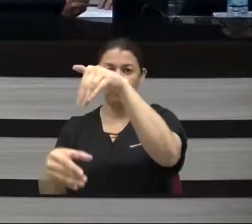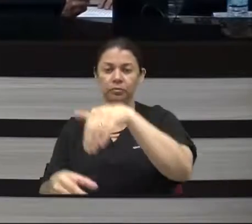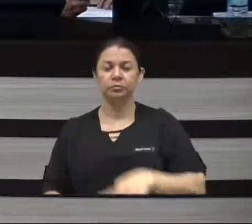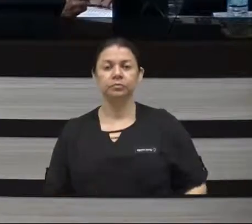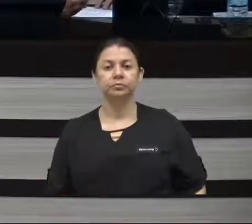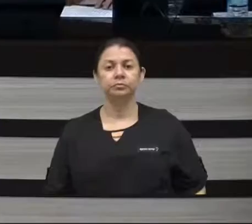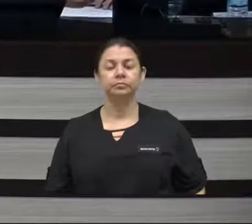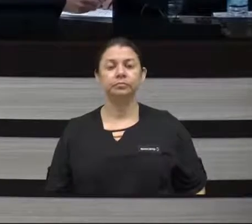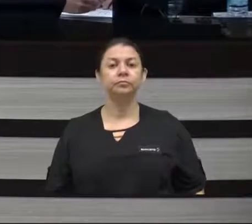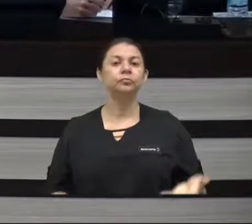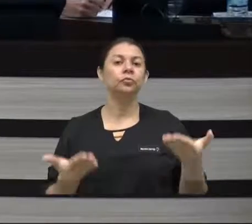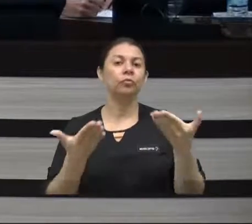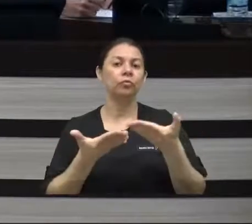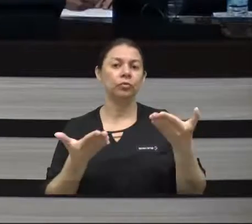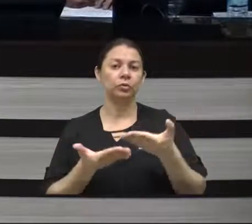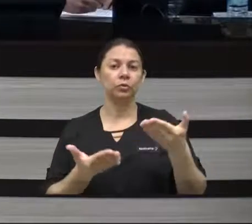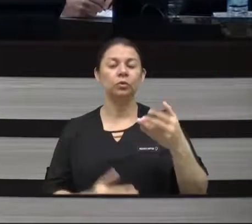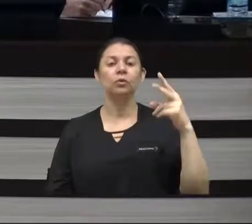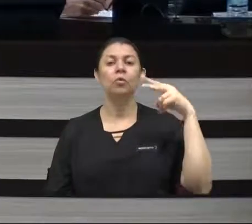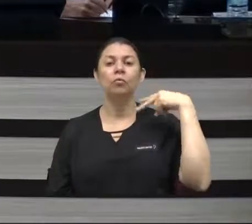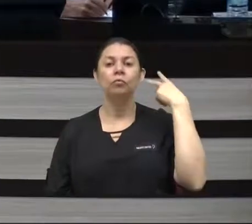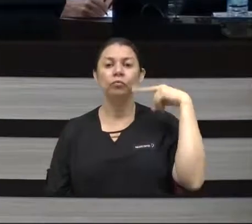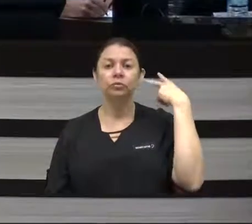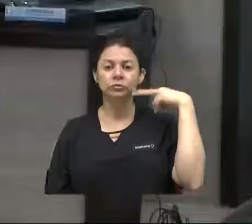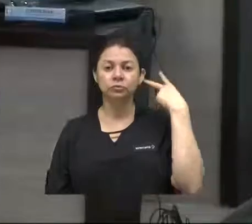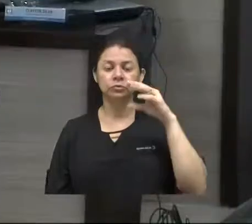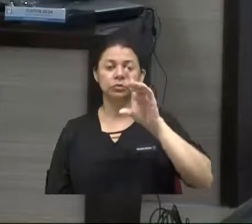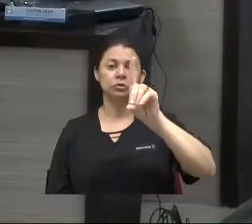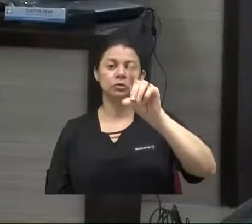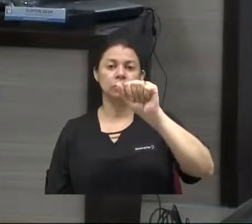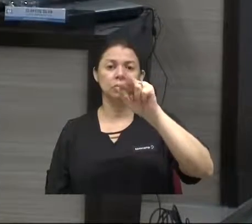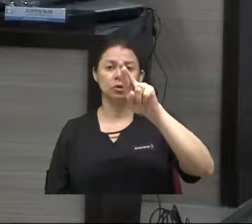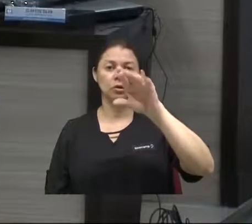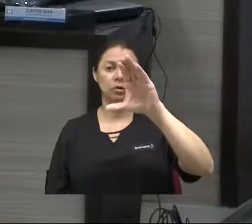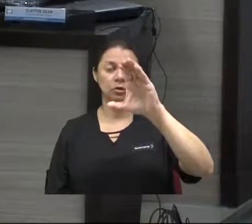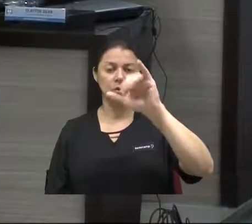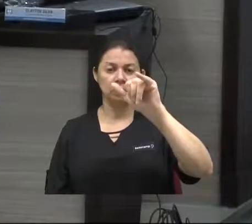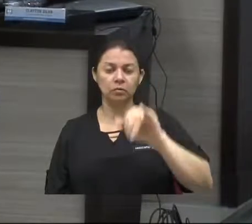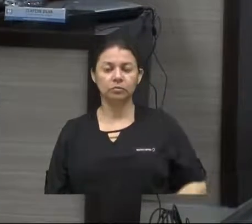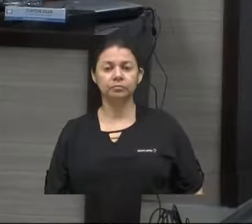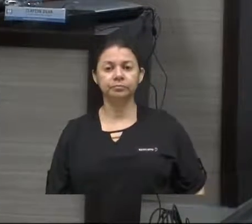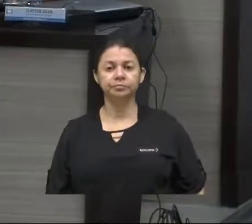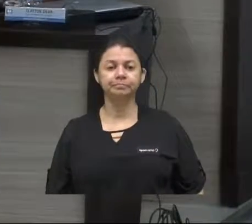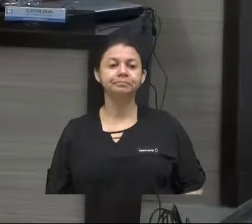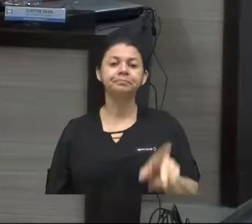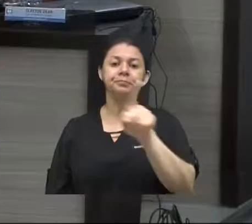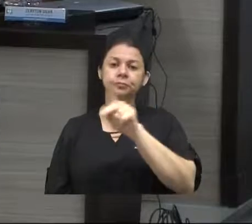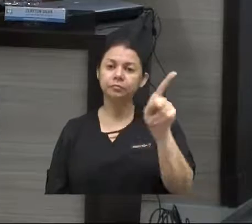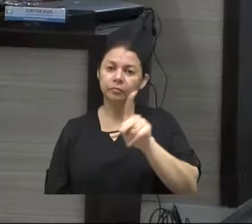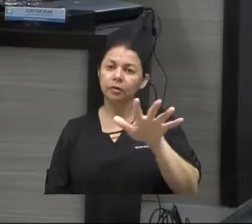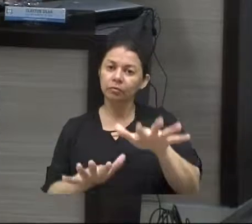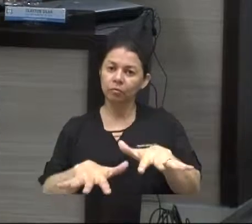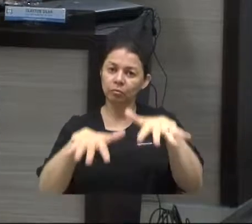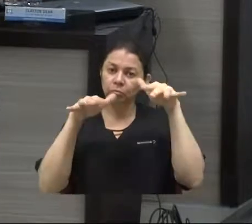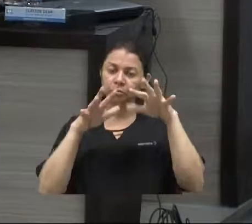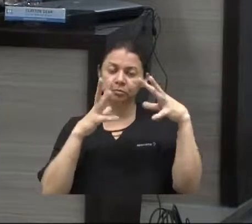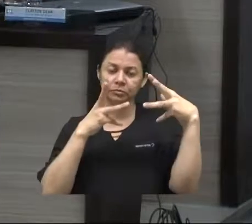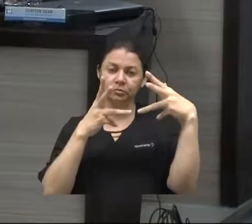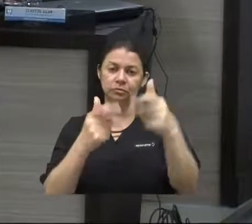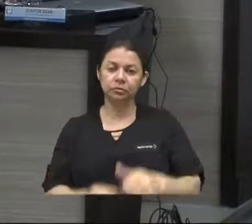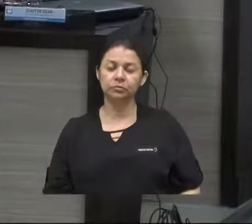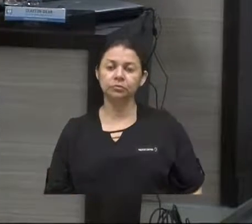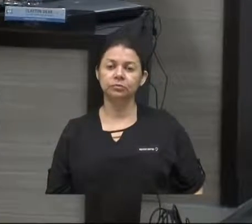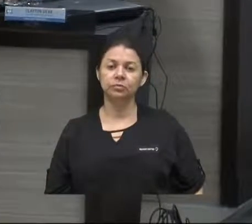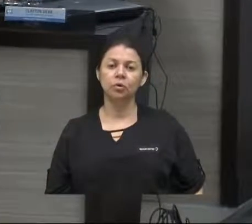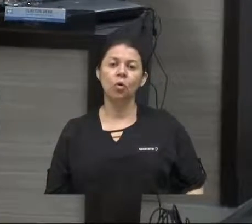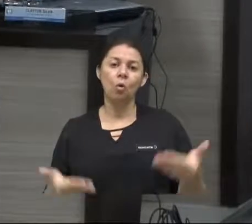Como vota o vereador Darcy Reis de Souza? Senhor presidente, nobres pares, como anteriormente eu tinha dado a palavra para o pastor Newton,